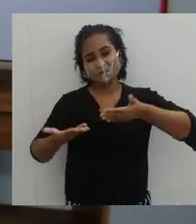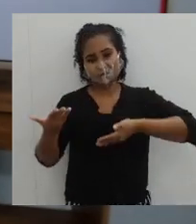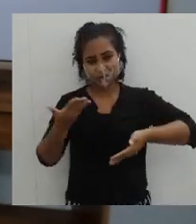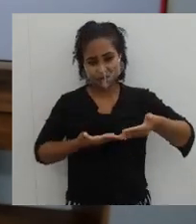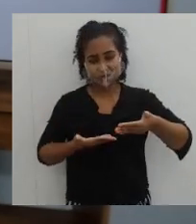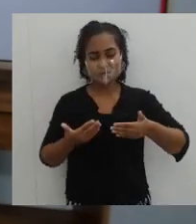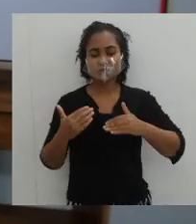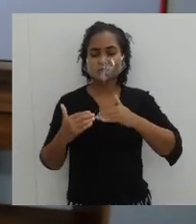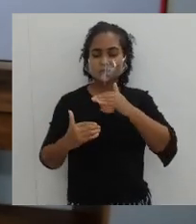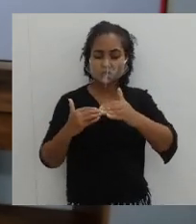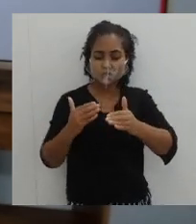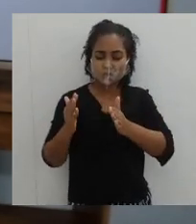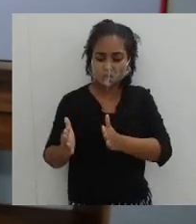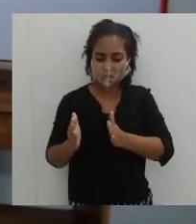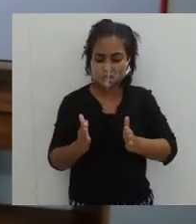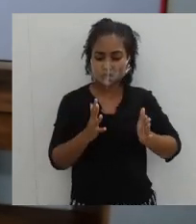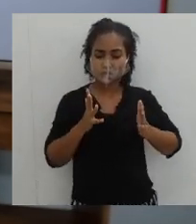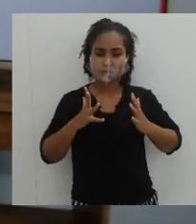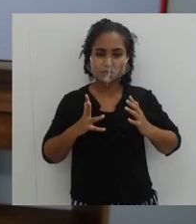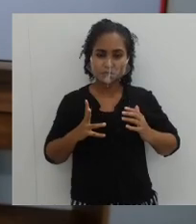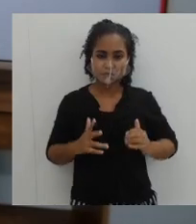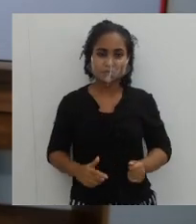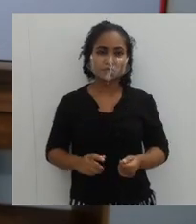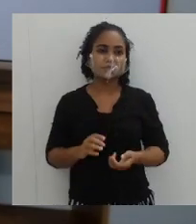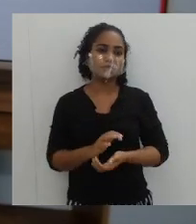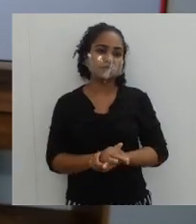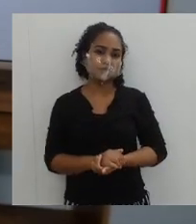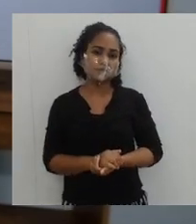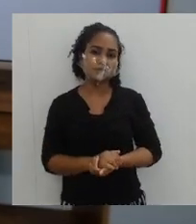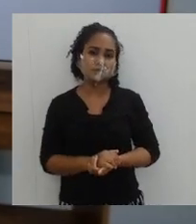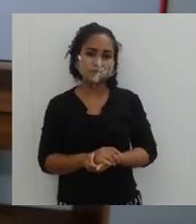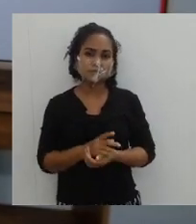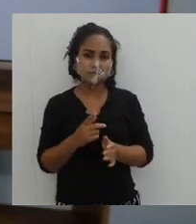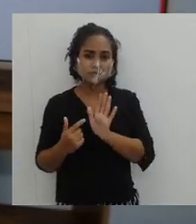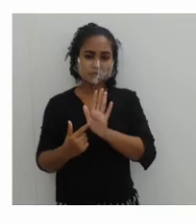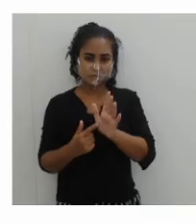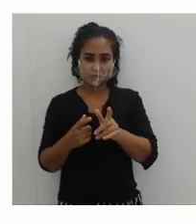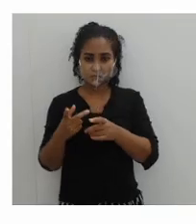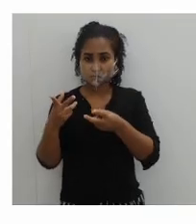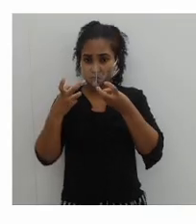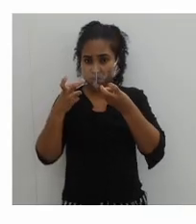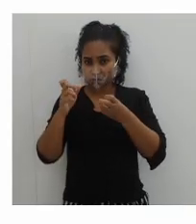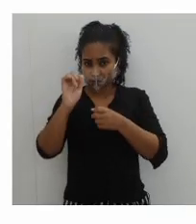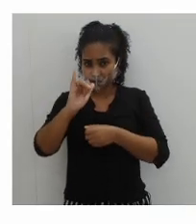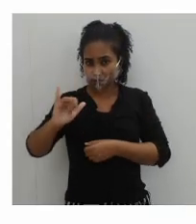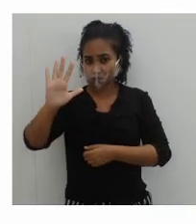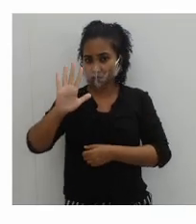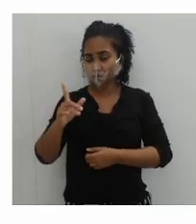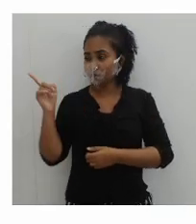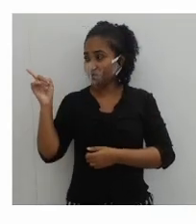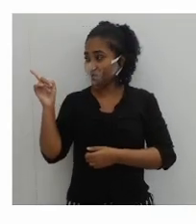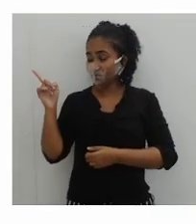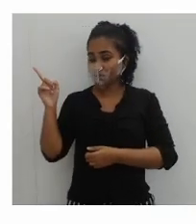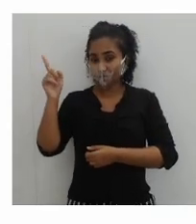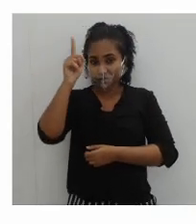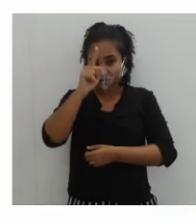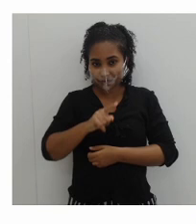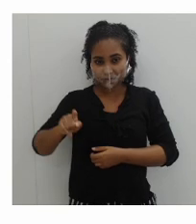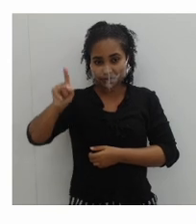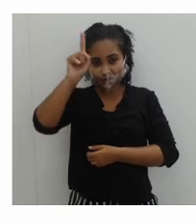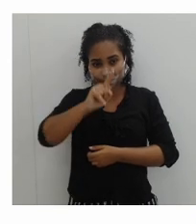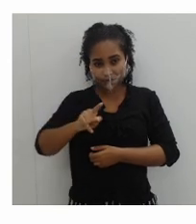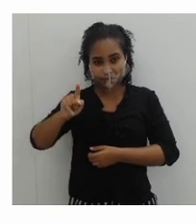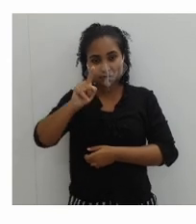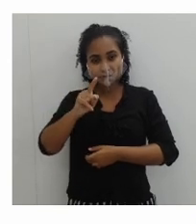Dos processos de limpeza, né? Que inclusive eu até coloquei para vocês, né? Essa associação aqui, ó, né?